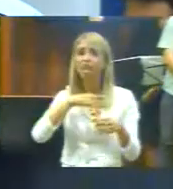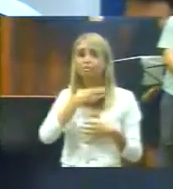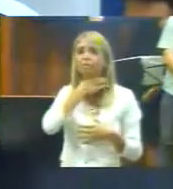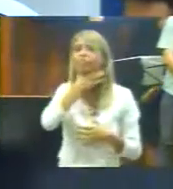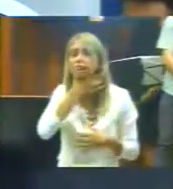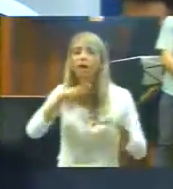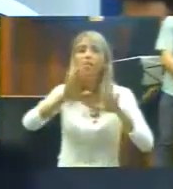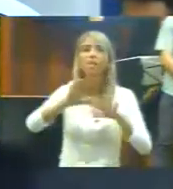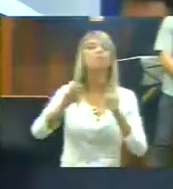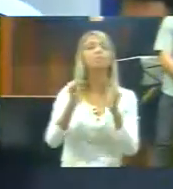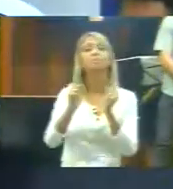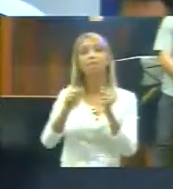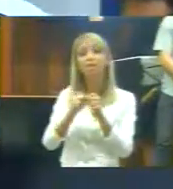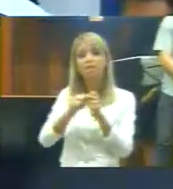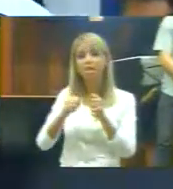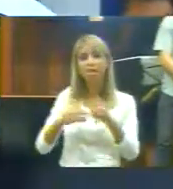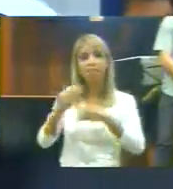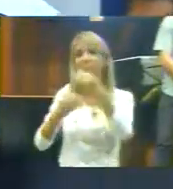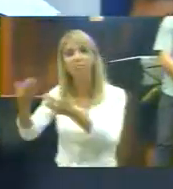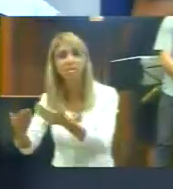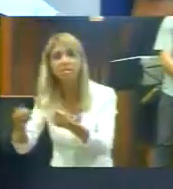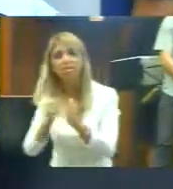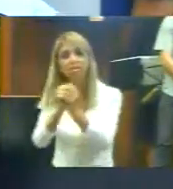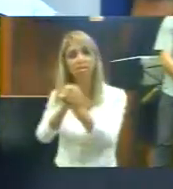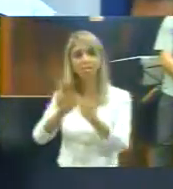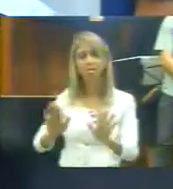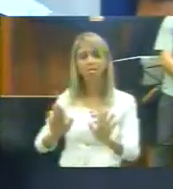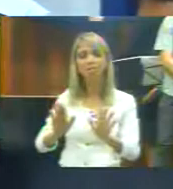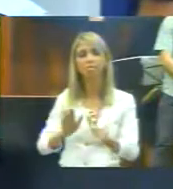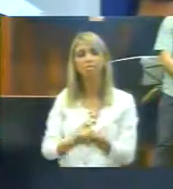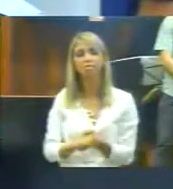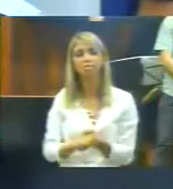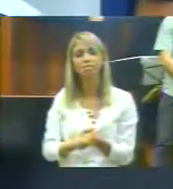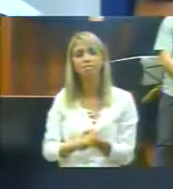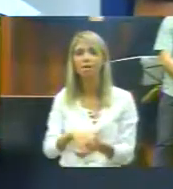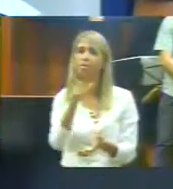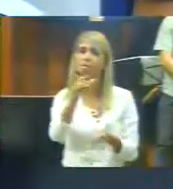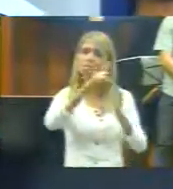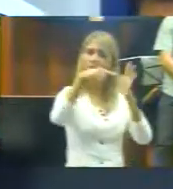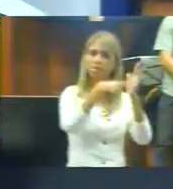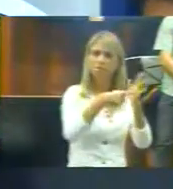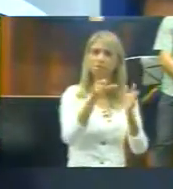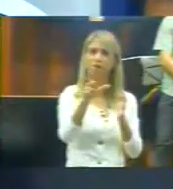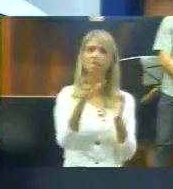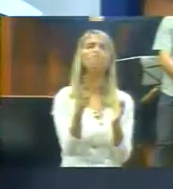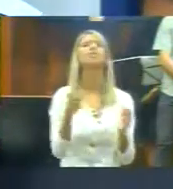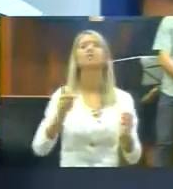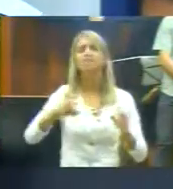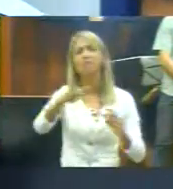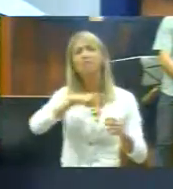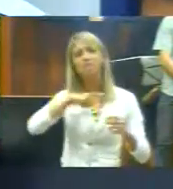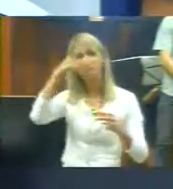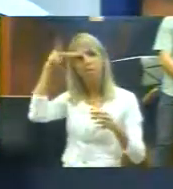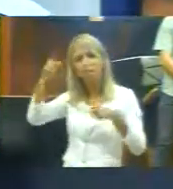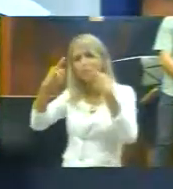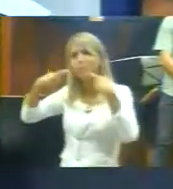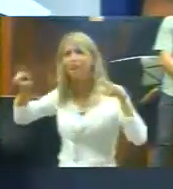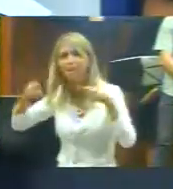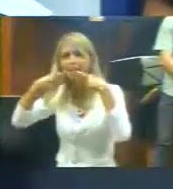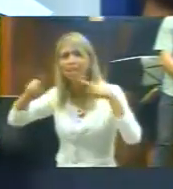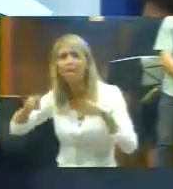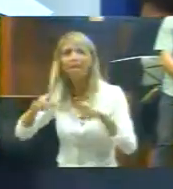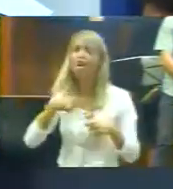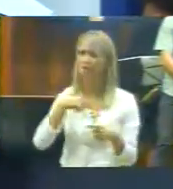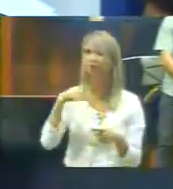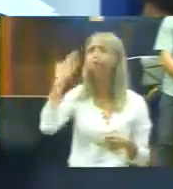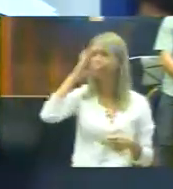juntos podemos passar por ela juntos. É, uma palavra foco foi que muita gente critica o projeto. E houve várias e várias